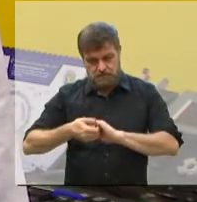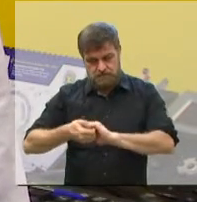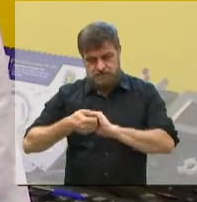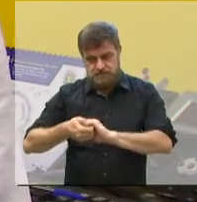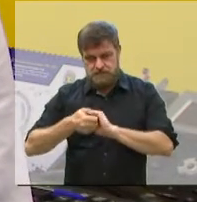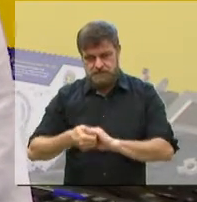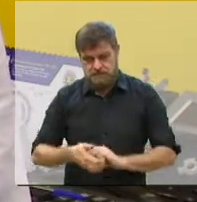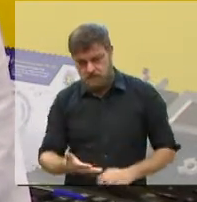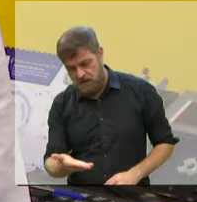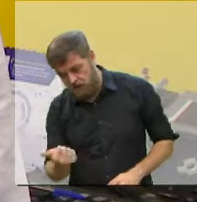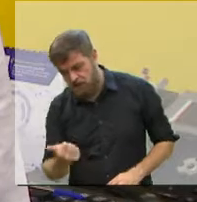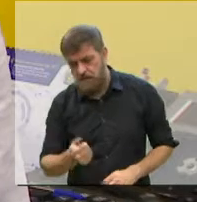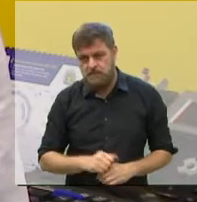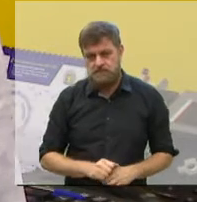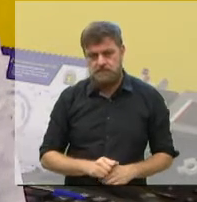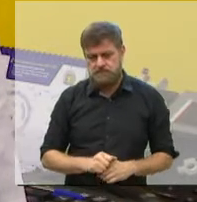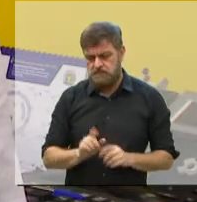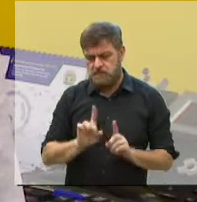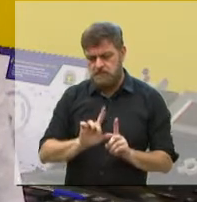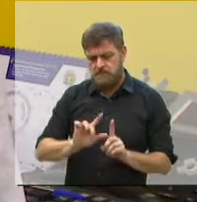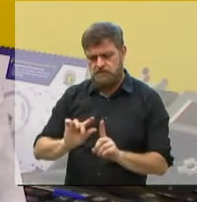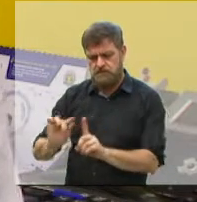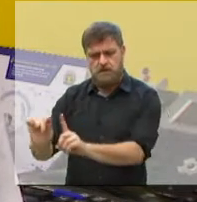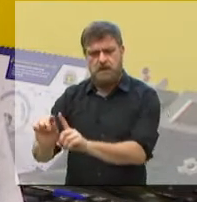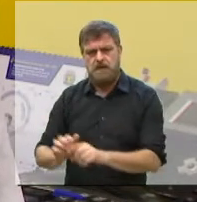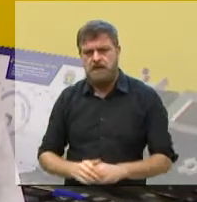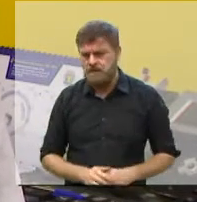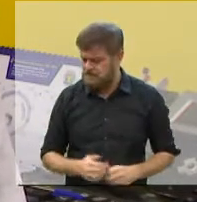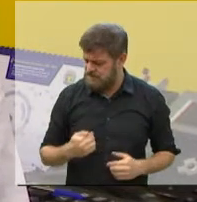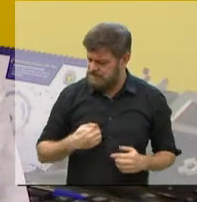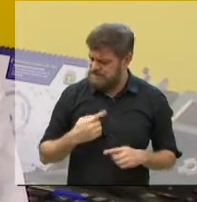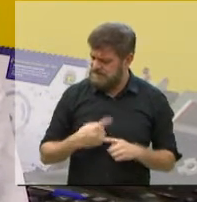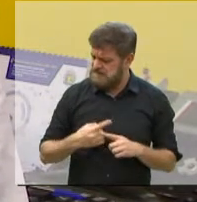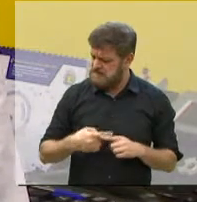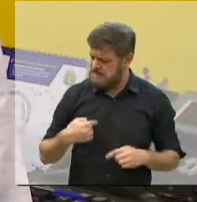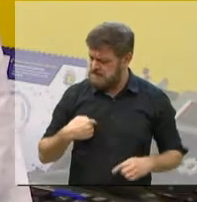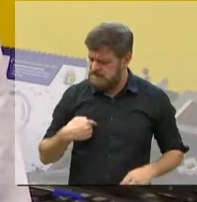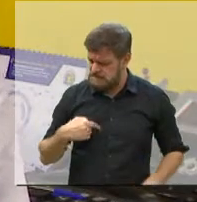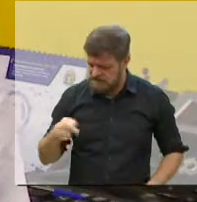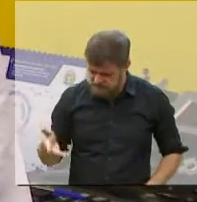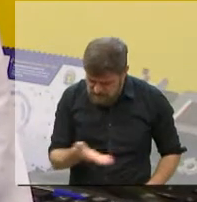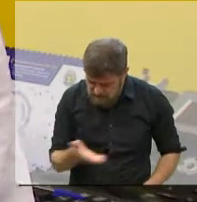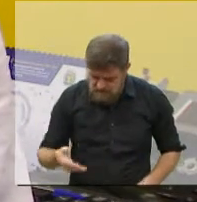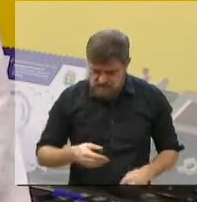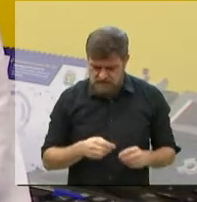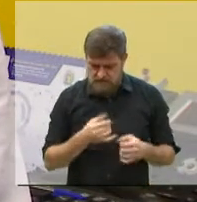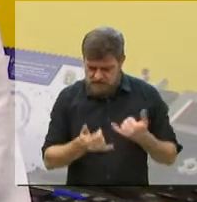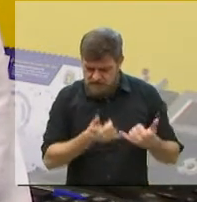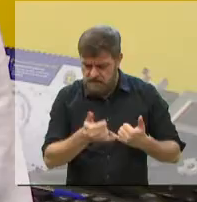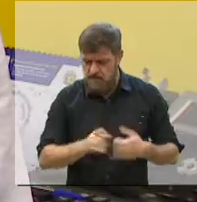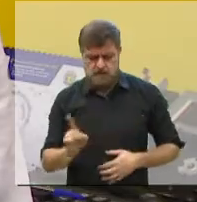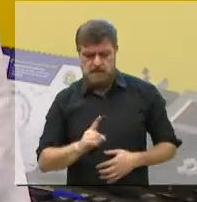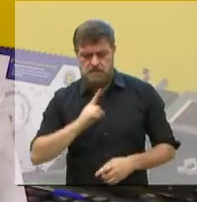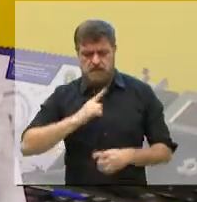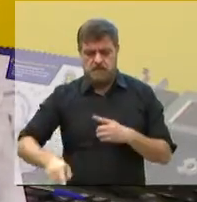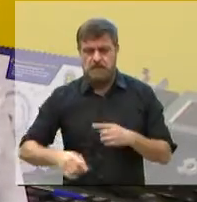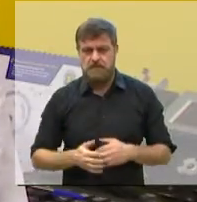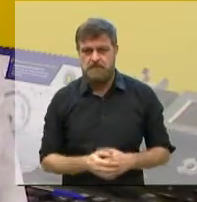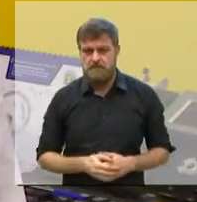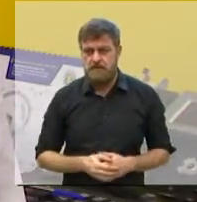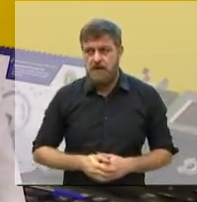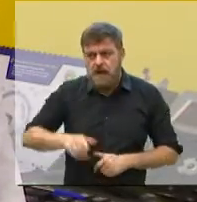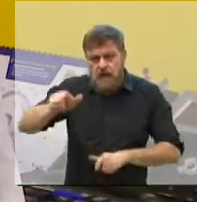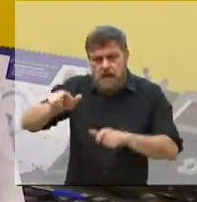falou: filho, vamos embora daqui. Pô, ela não entendeu nada, ela falou assim: mas por que? Deixa ele brincar. Não vai brincar não. Então acho que